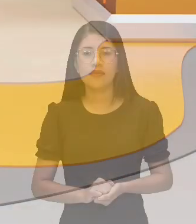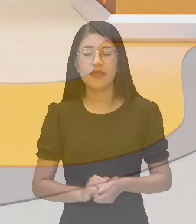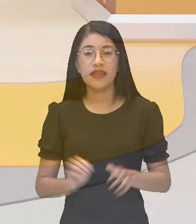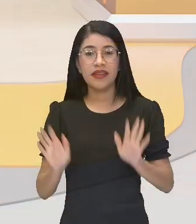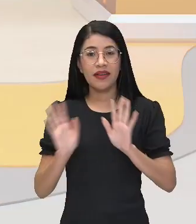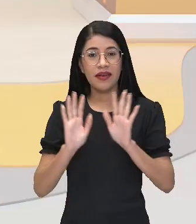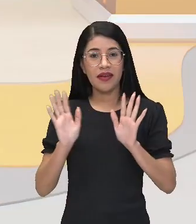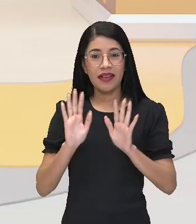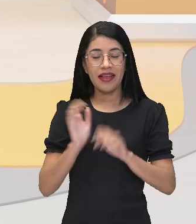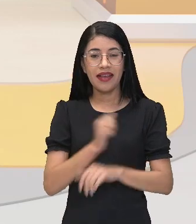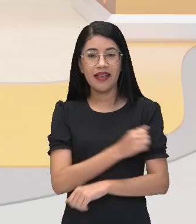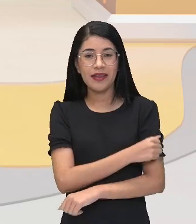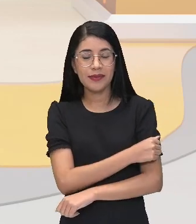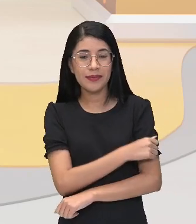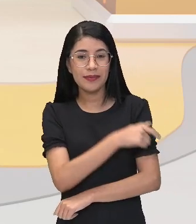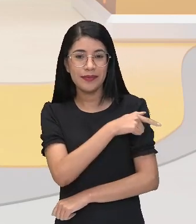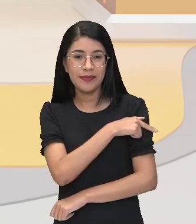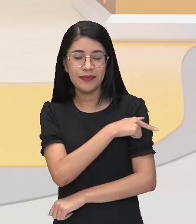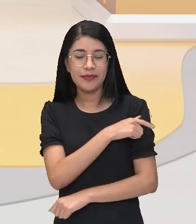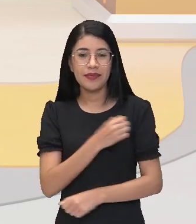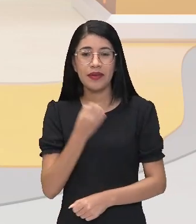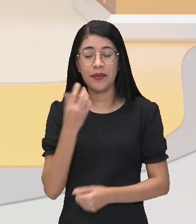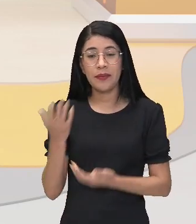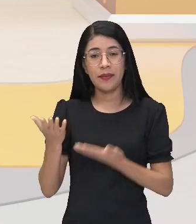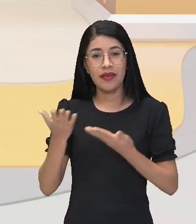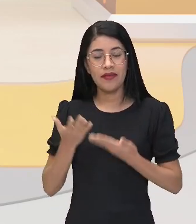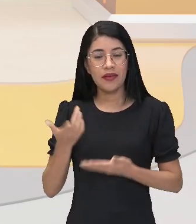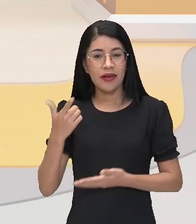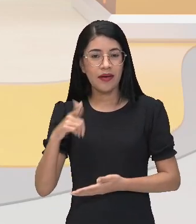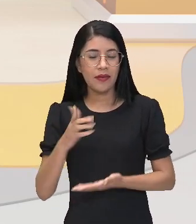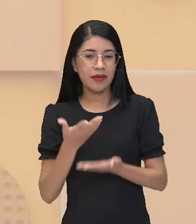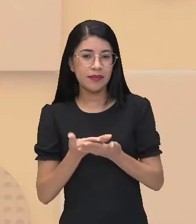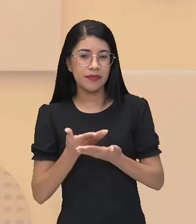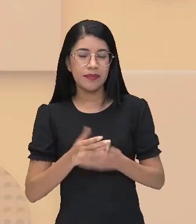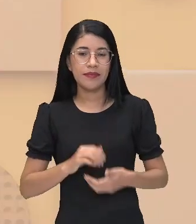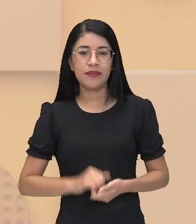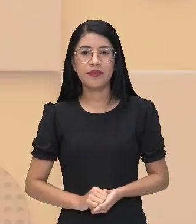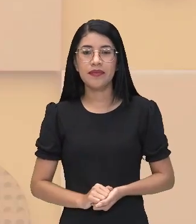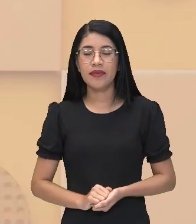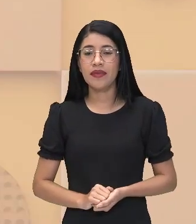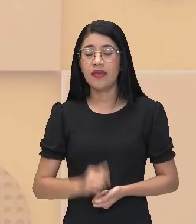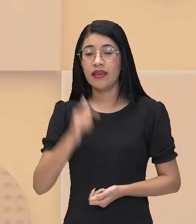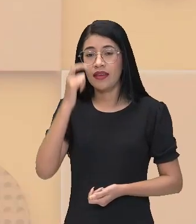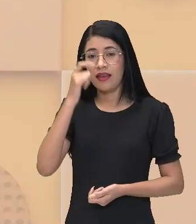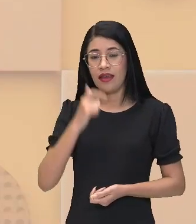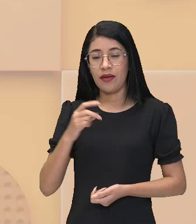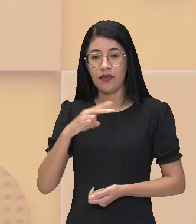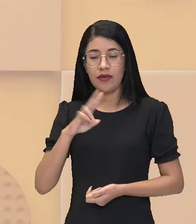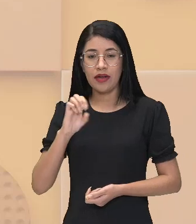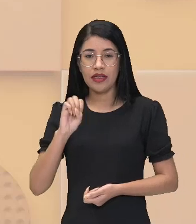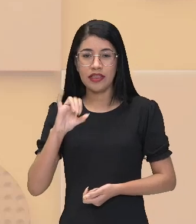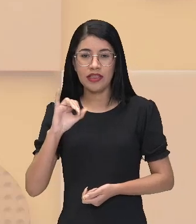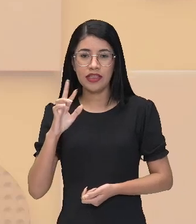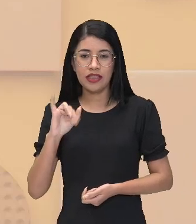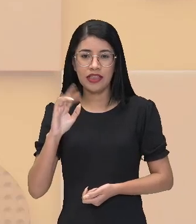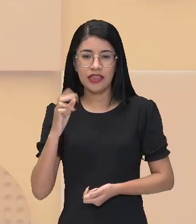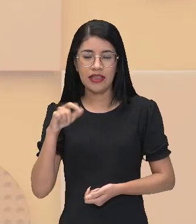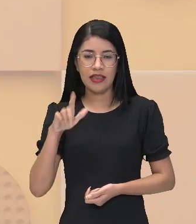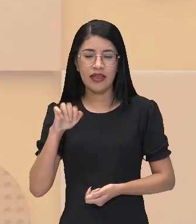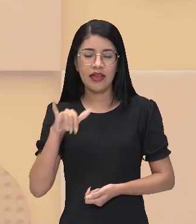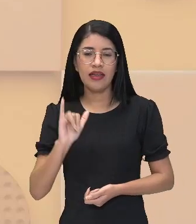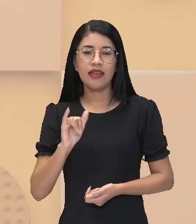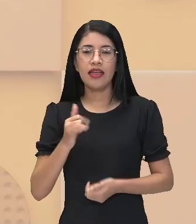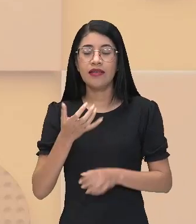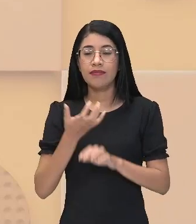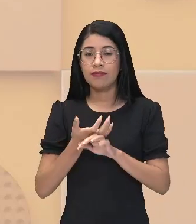Olá, queridos estudantes do 7º ano, muito bem-vindos a mais uma aula. Eu sou a professora Shirley Botelho, do componente